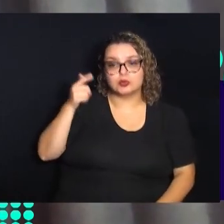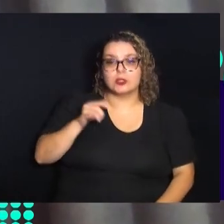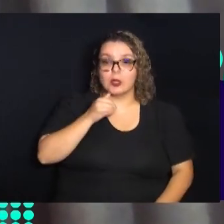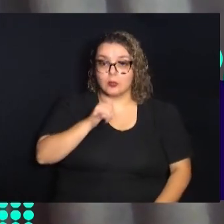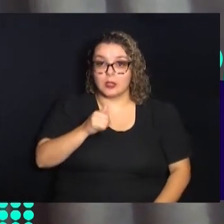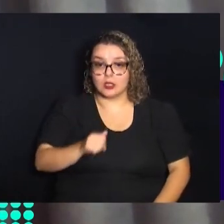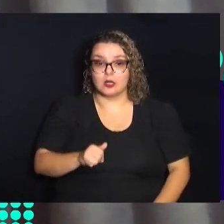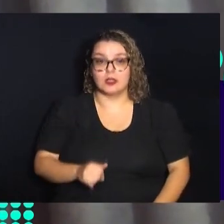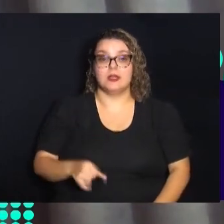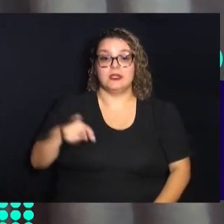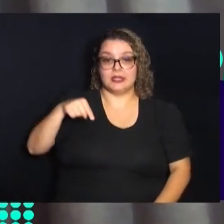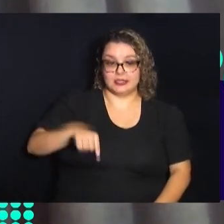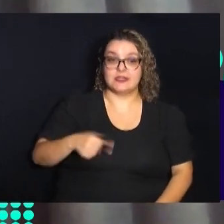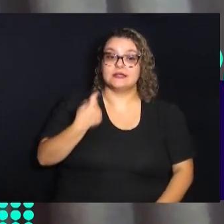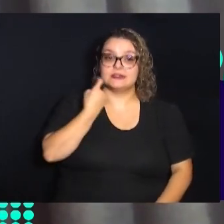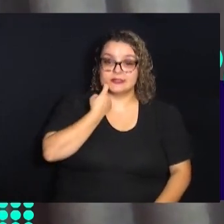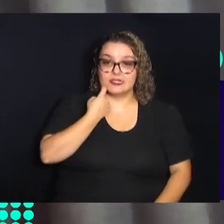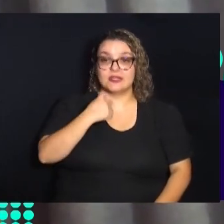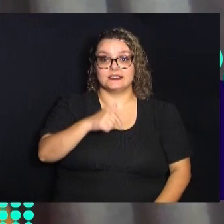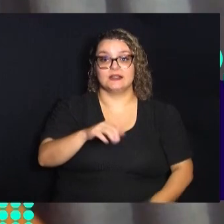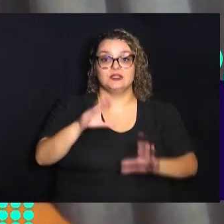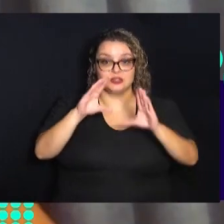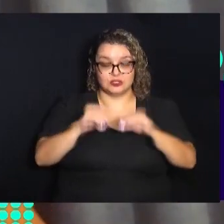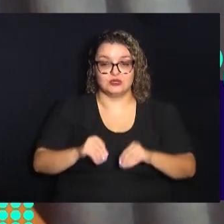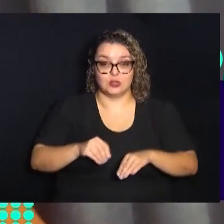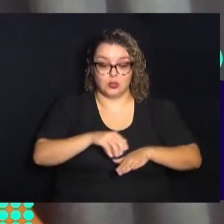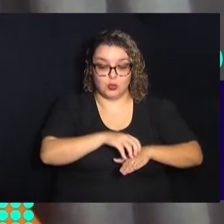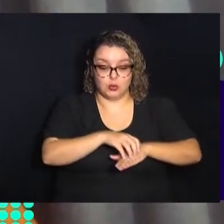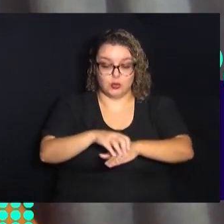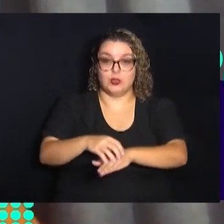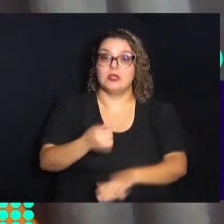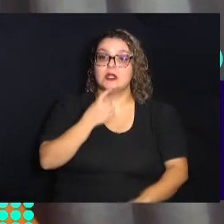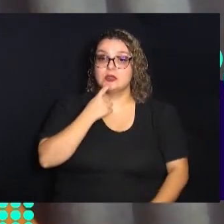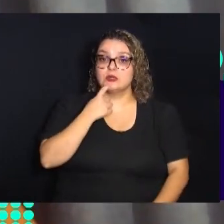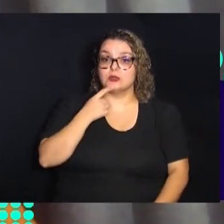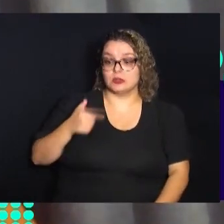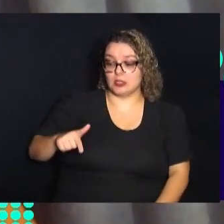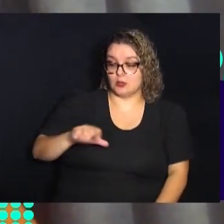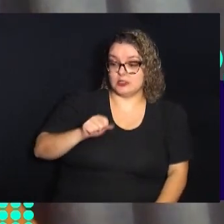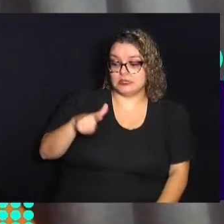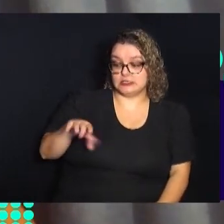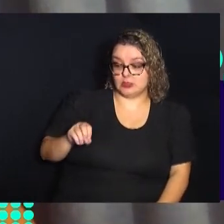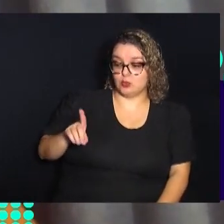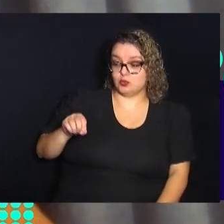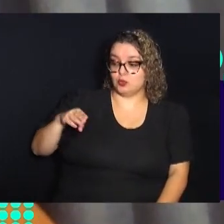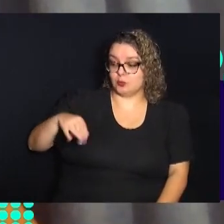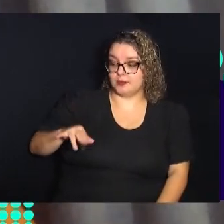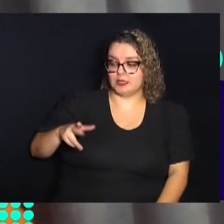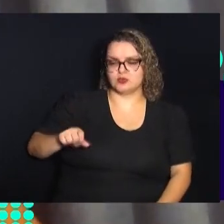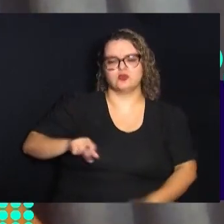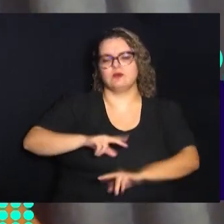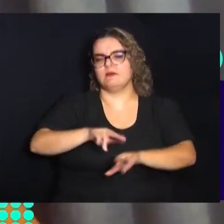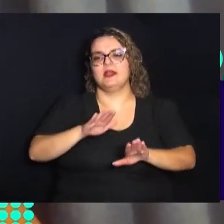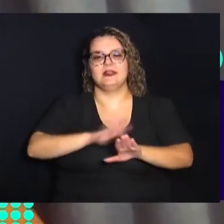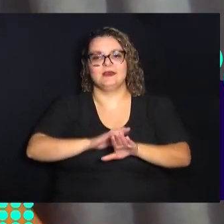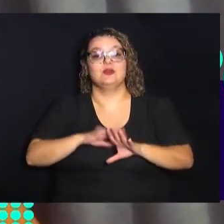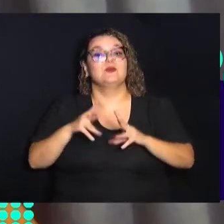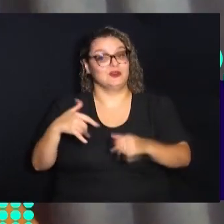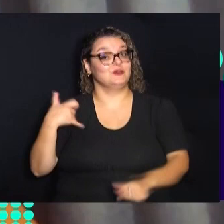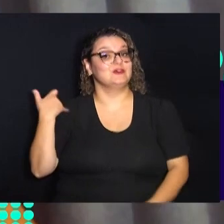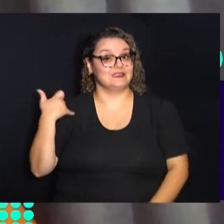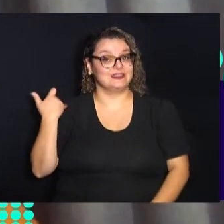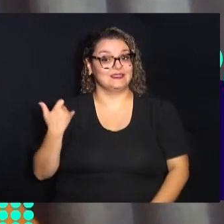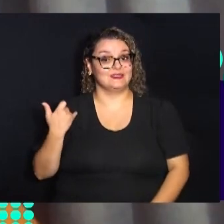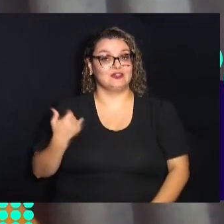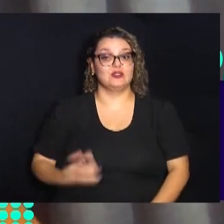nesta sexta-feira, dia 12, às 7 horas da noite, o nosso furgão estaciona em Campinas, na Lagoa do São Domingos, com várias atividades para